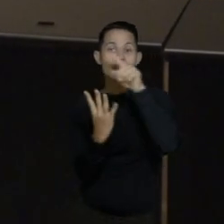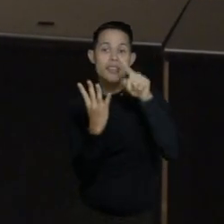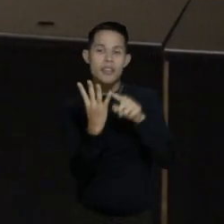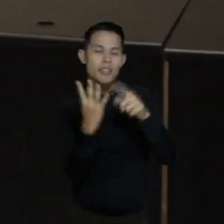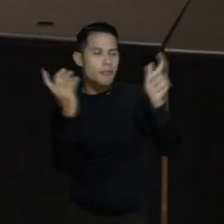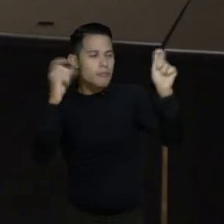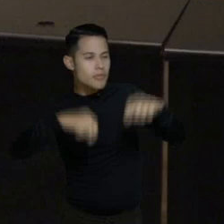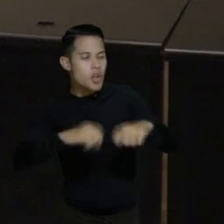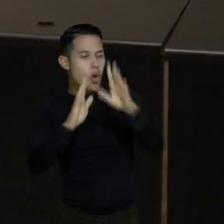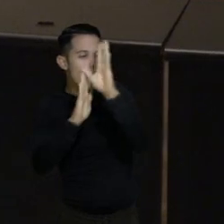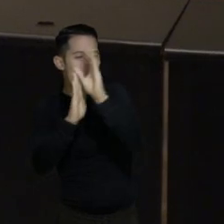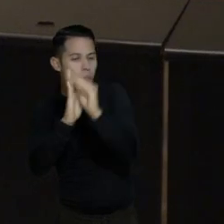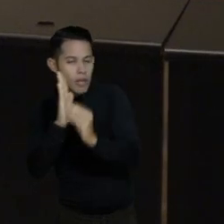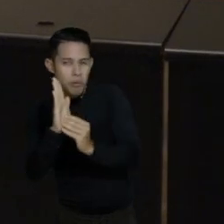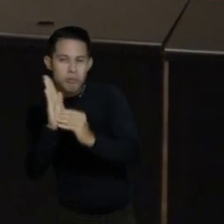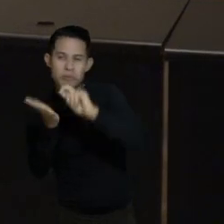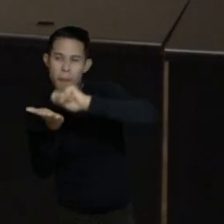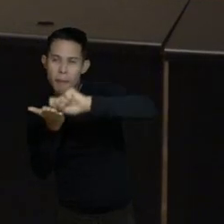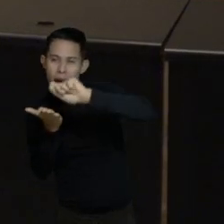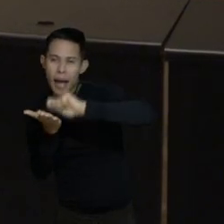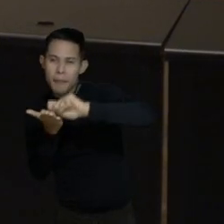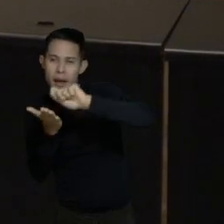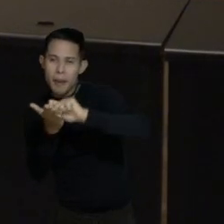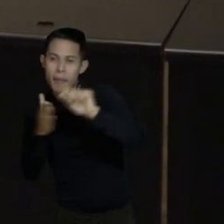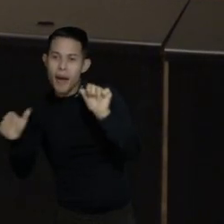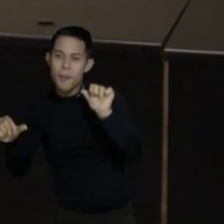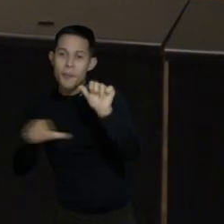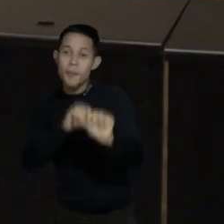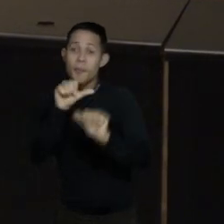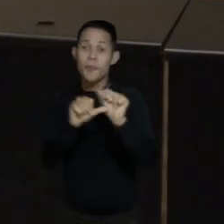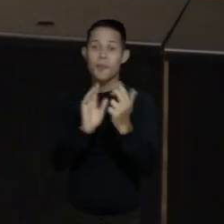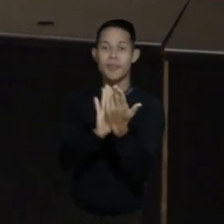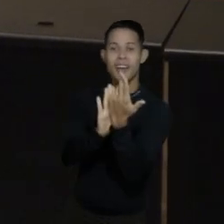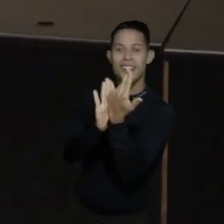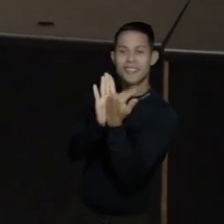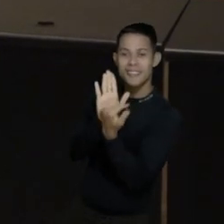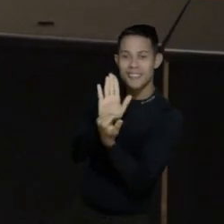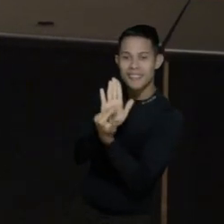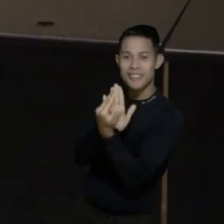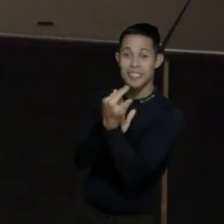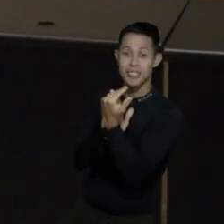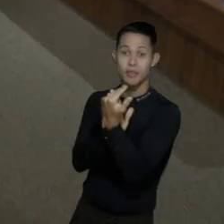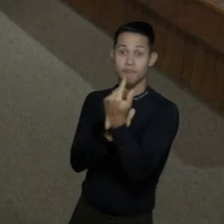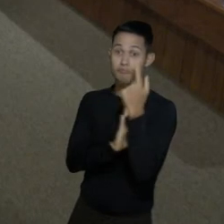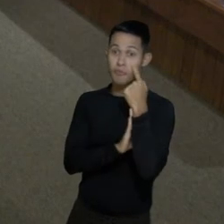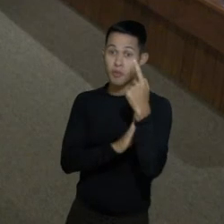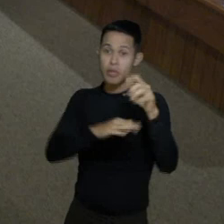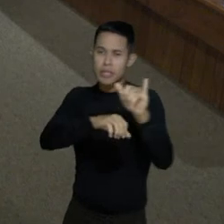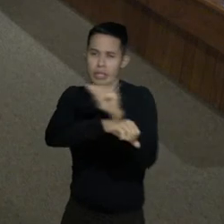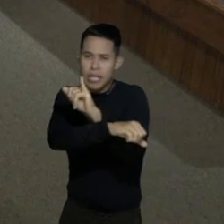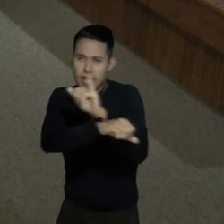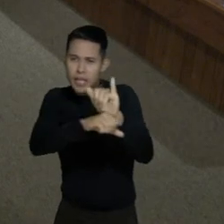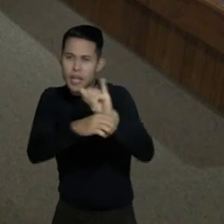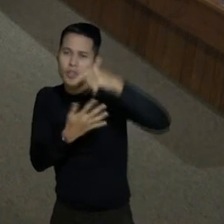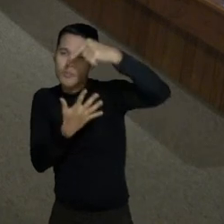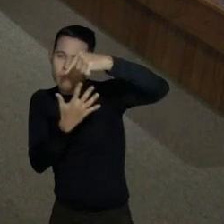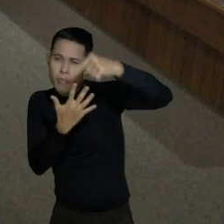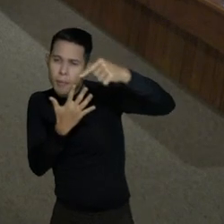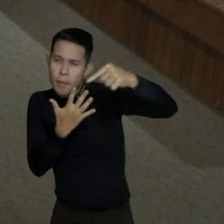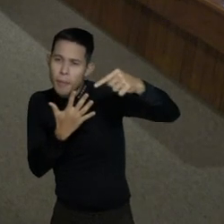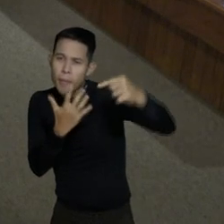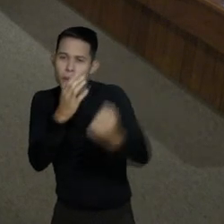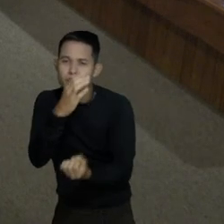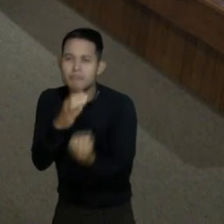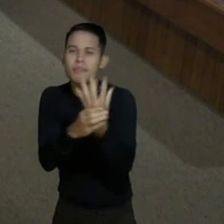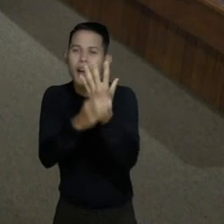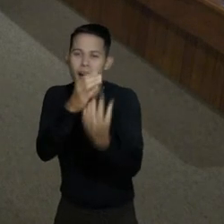conteúdo em desenhos Vamos criar outras possibilidades para que esse nosso estudante